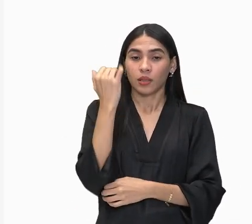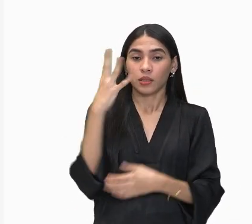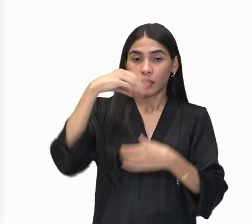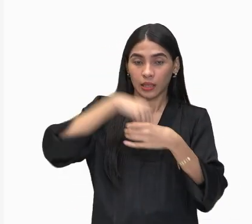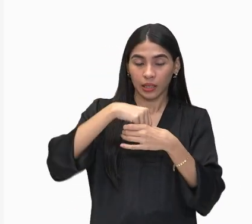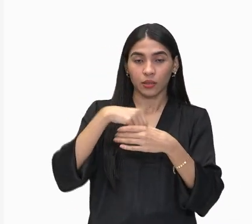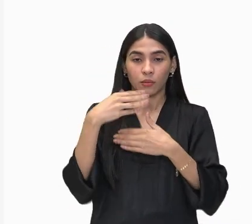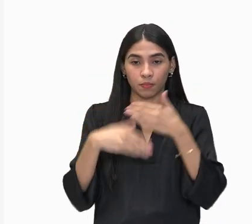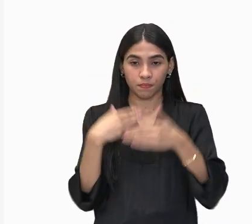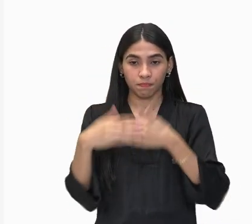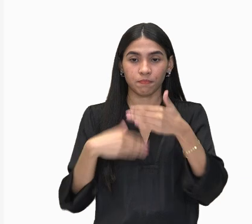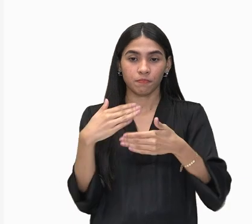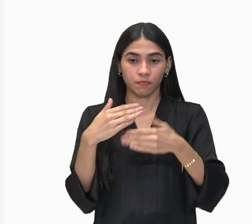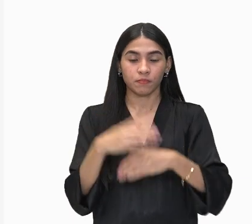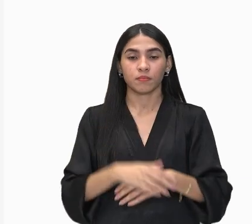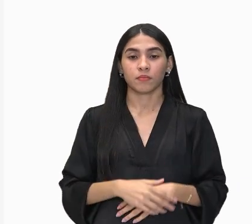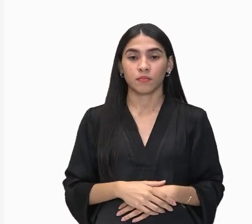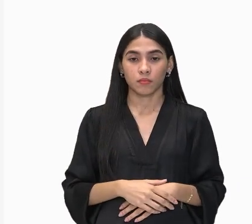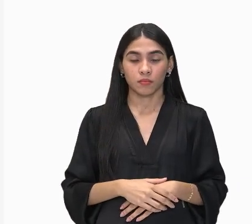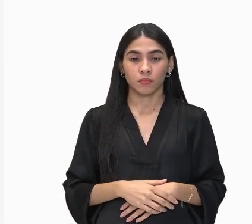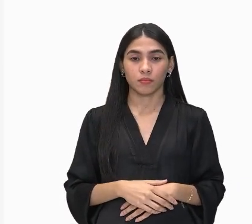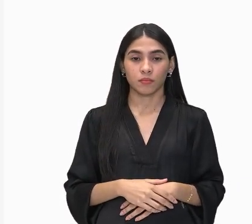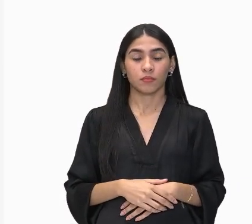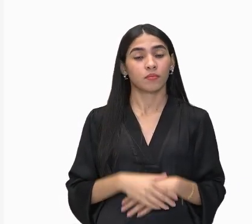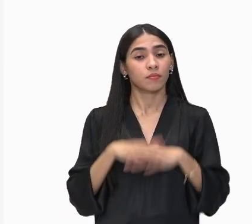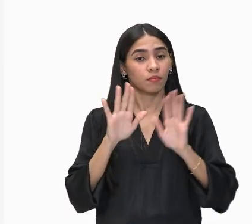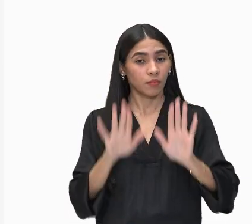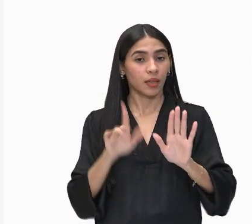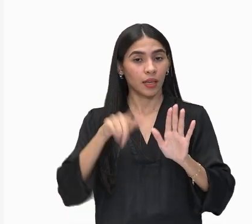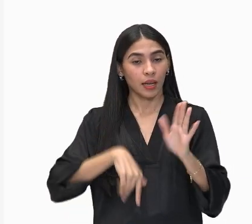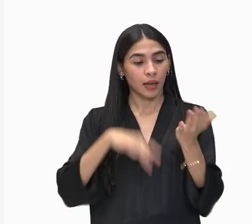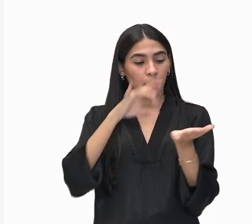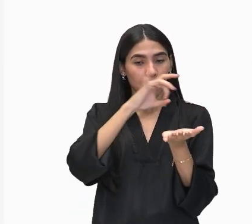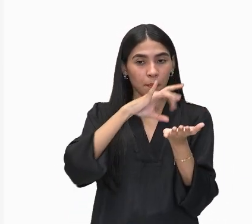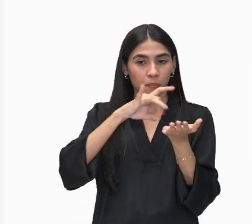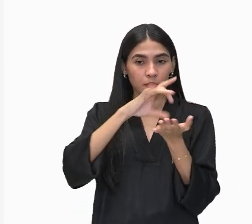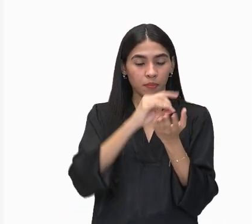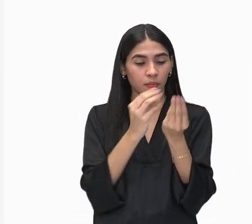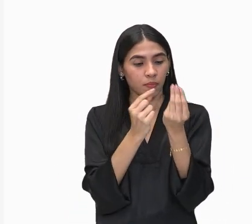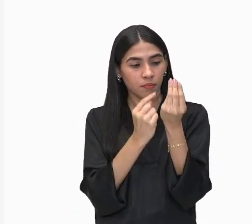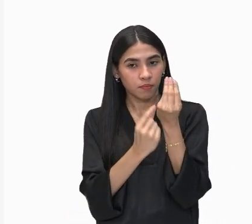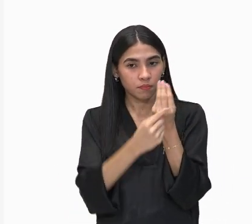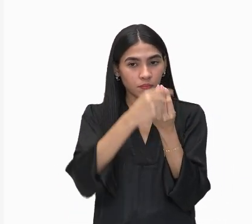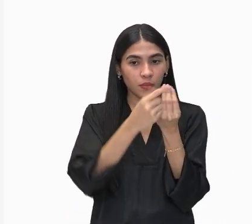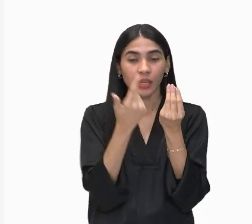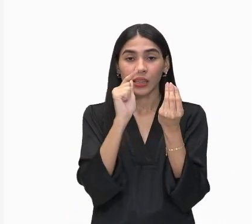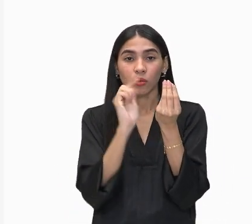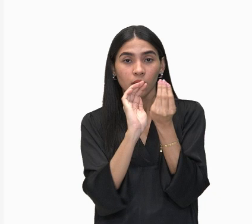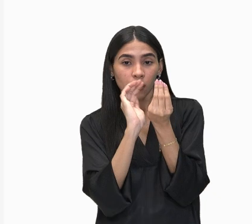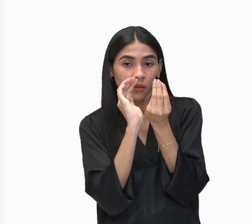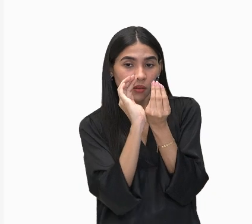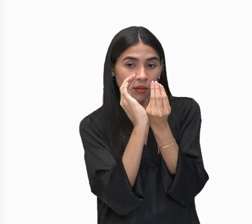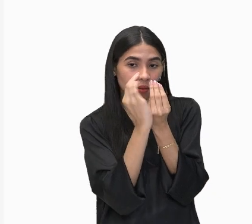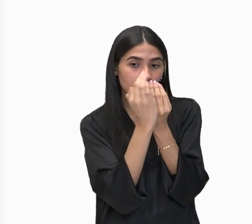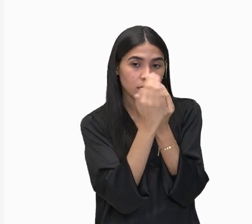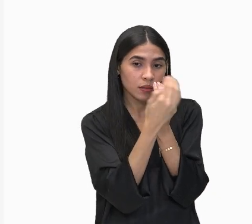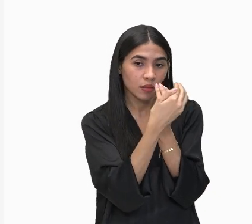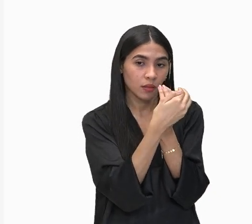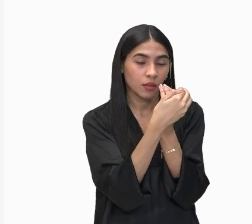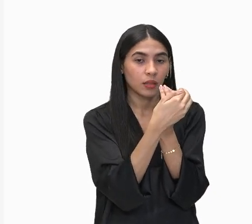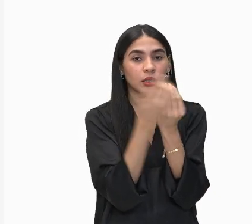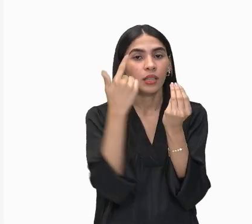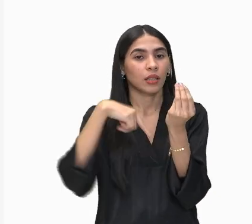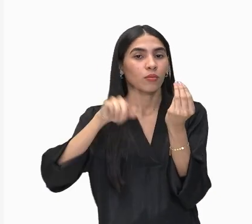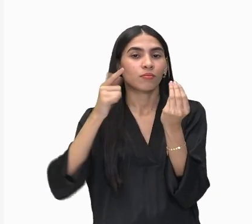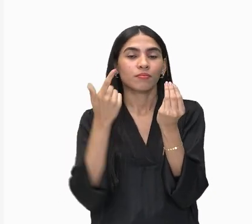ciclo evolutivo desses indivíduos. Porém, são sementes nuas, quer dizer que não tem a formação de flor e de fruto como